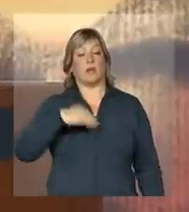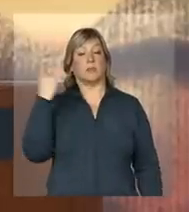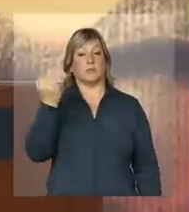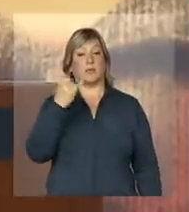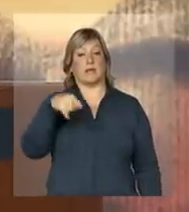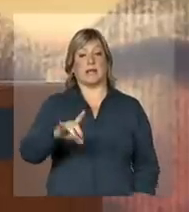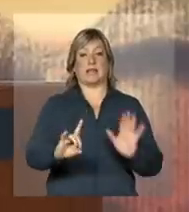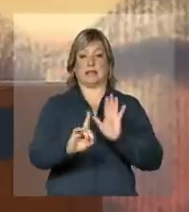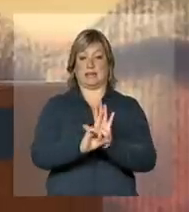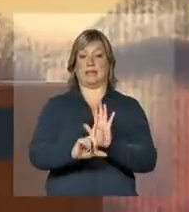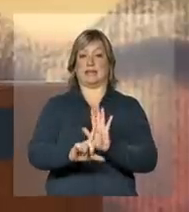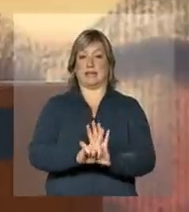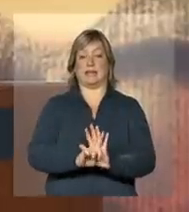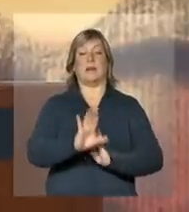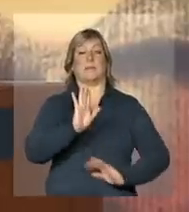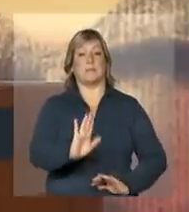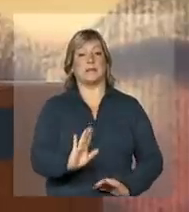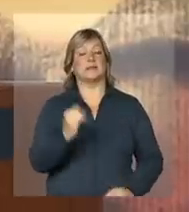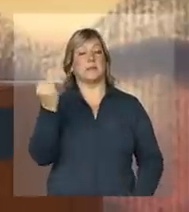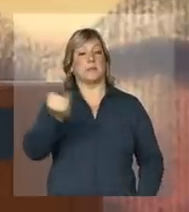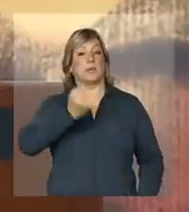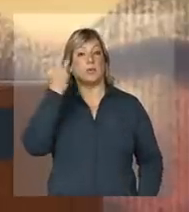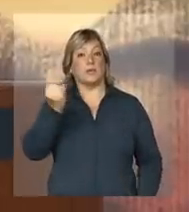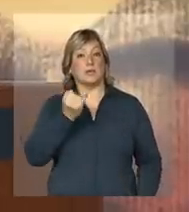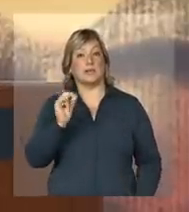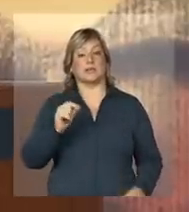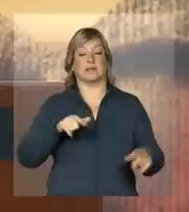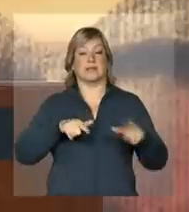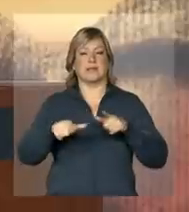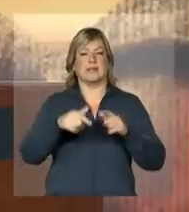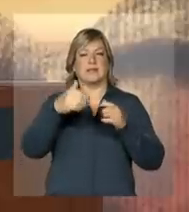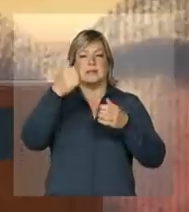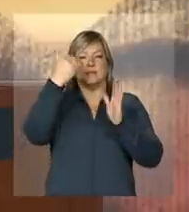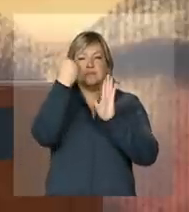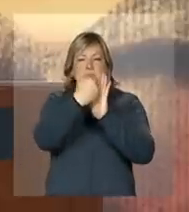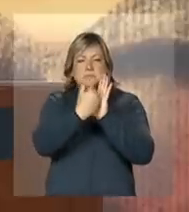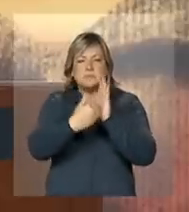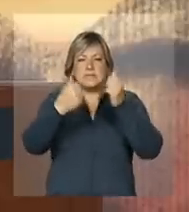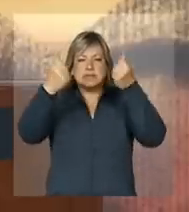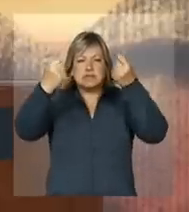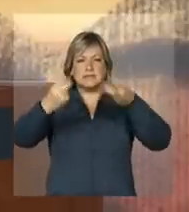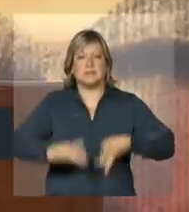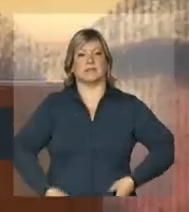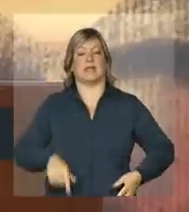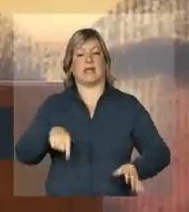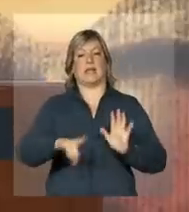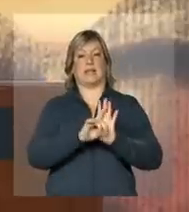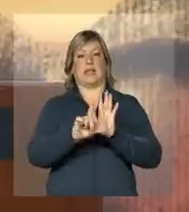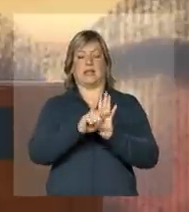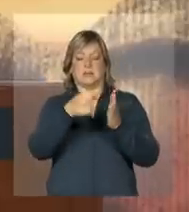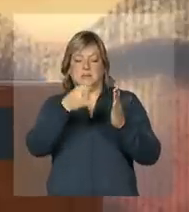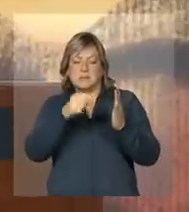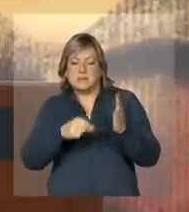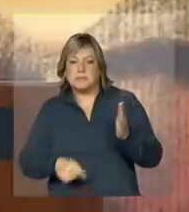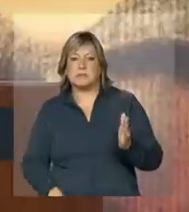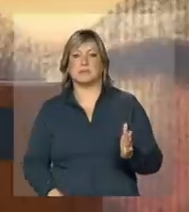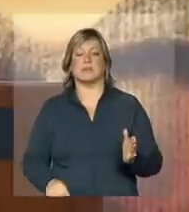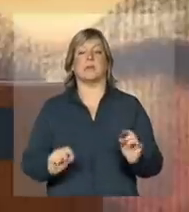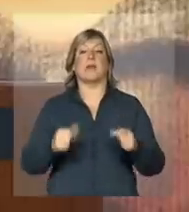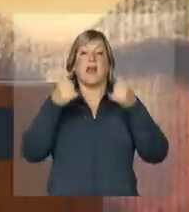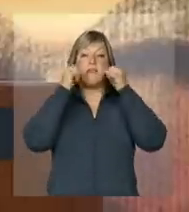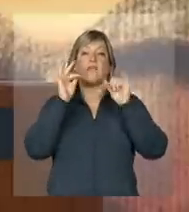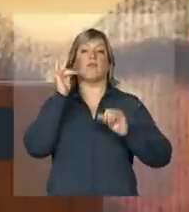decreto mas é importante trabalhar o detalhamento desse decreto para evitar esses devidos conflito